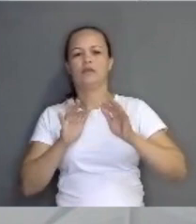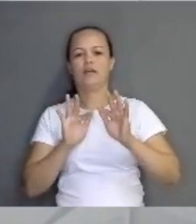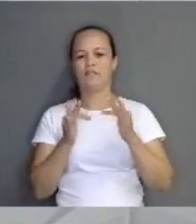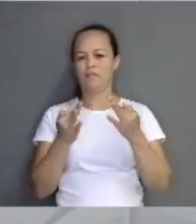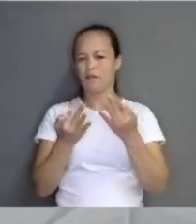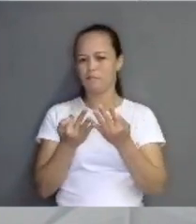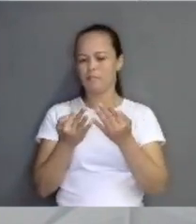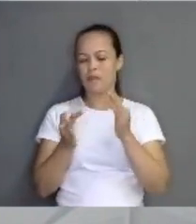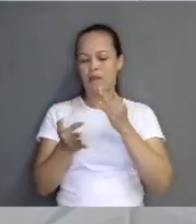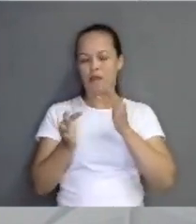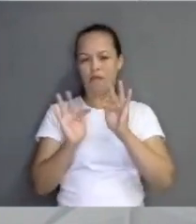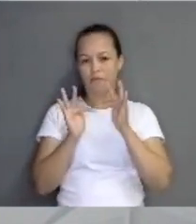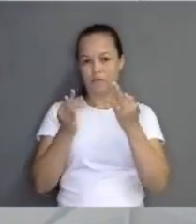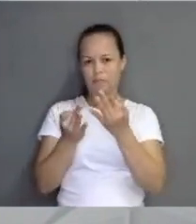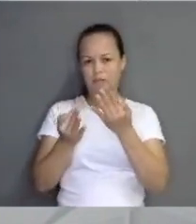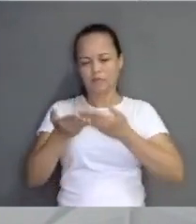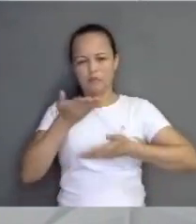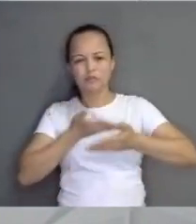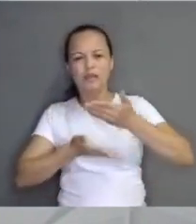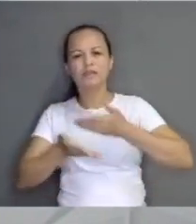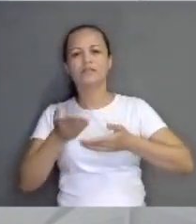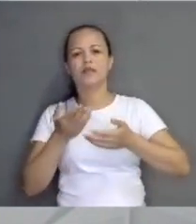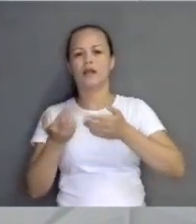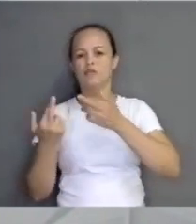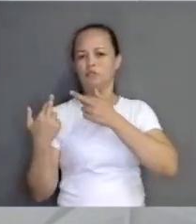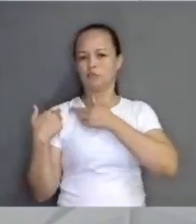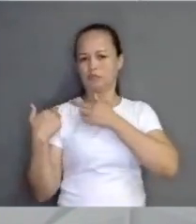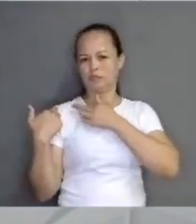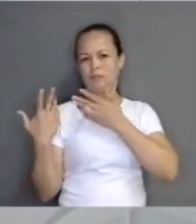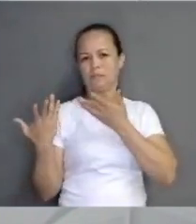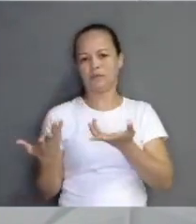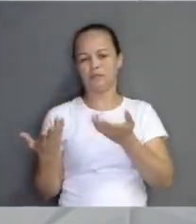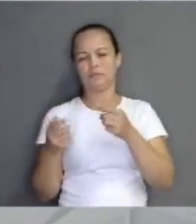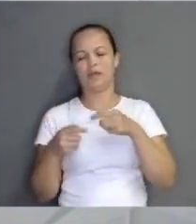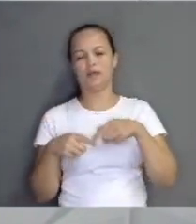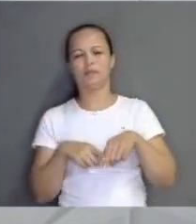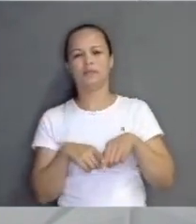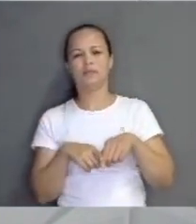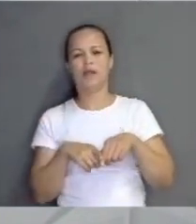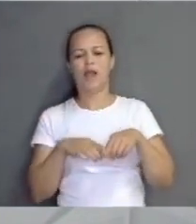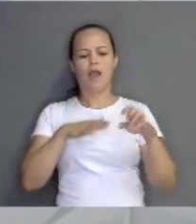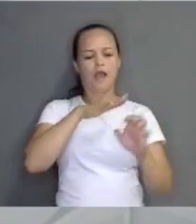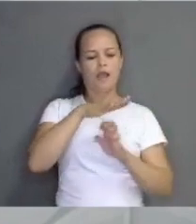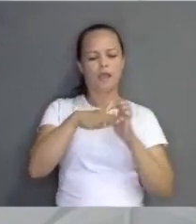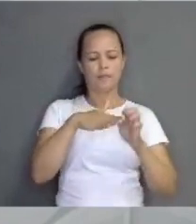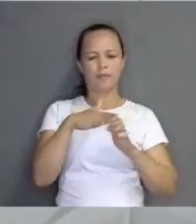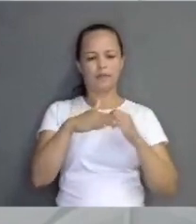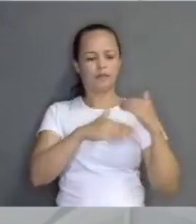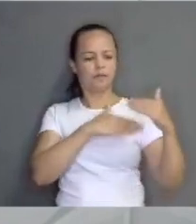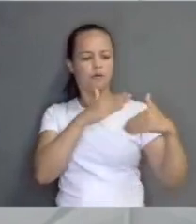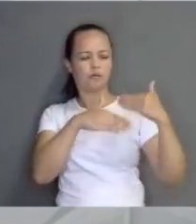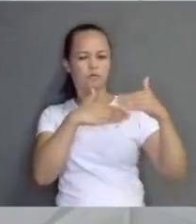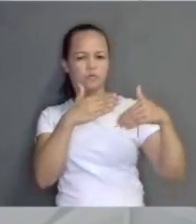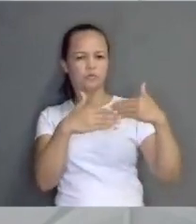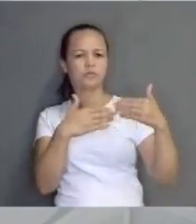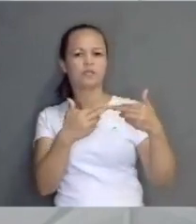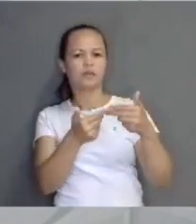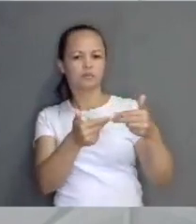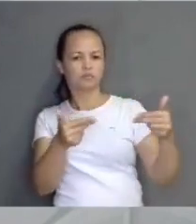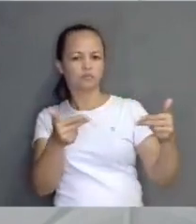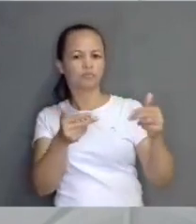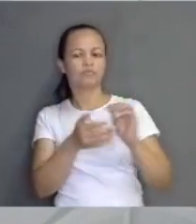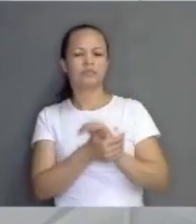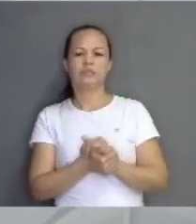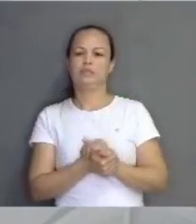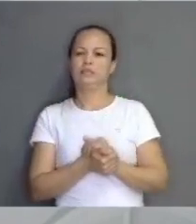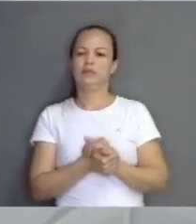socializar. A de uma empresa é o quê? Produzir algum bem. O da igreja é o quê?